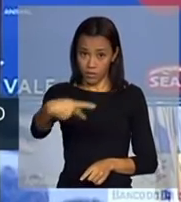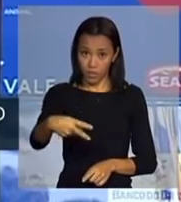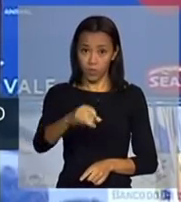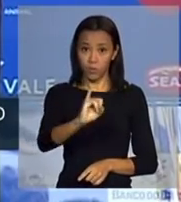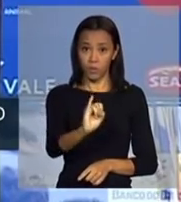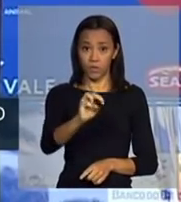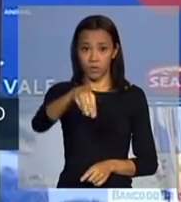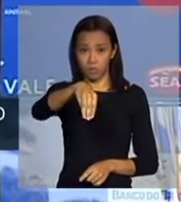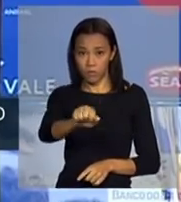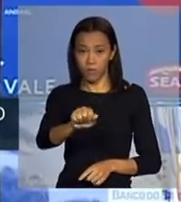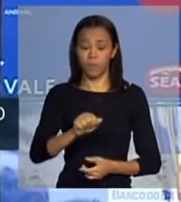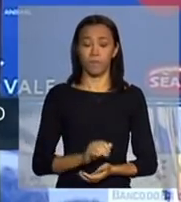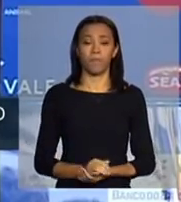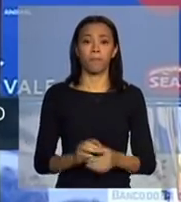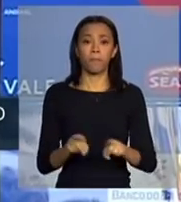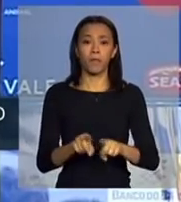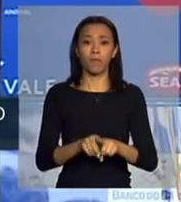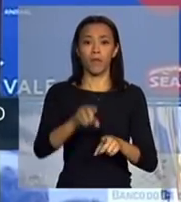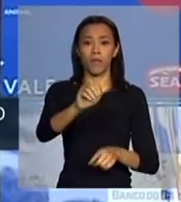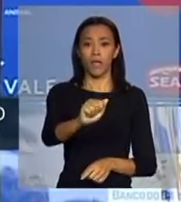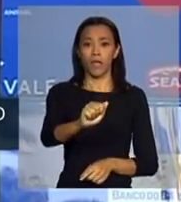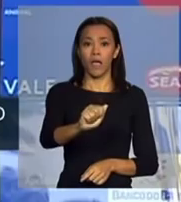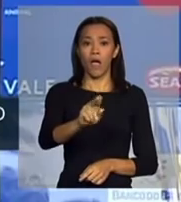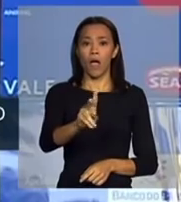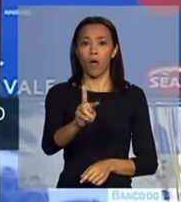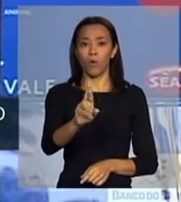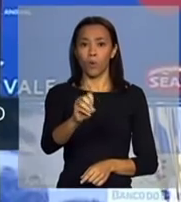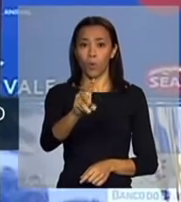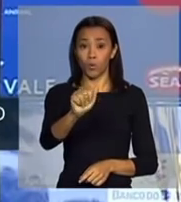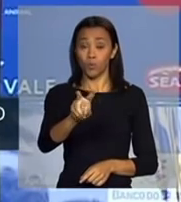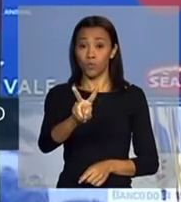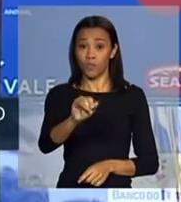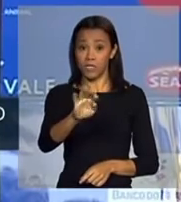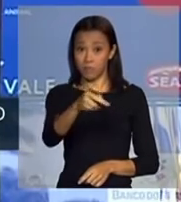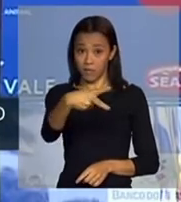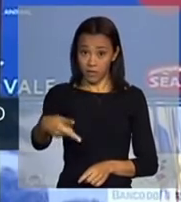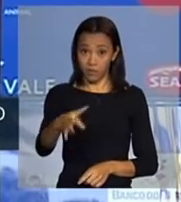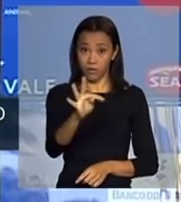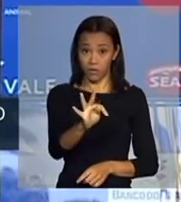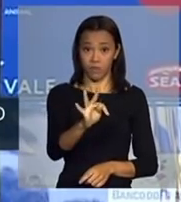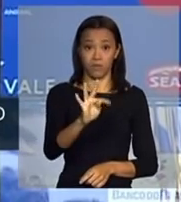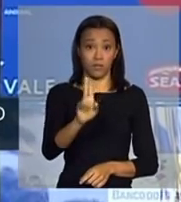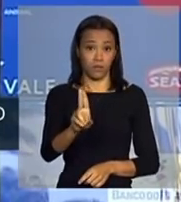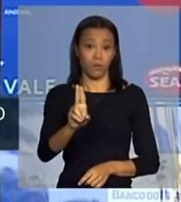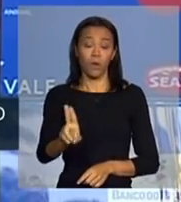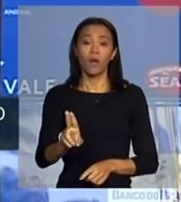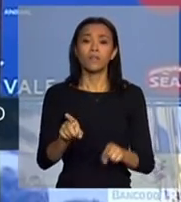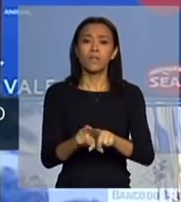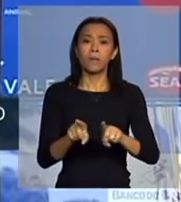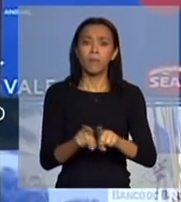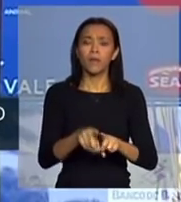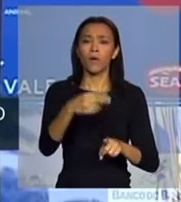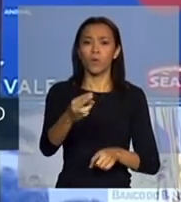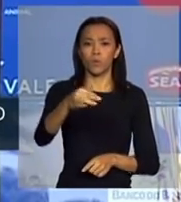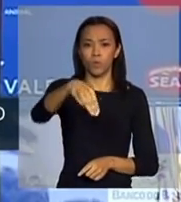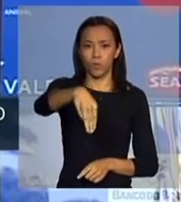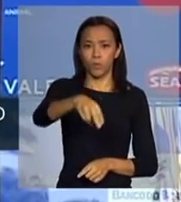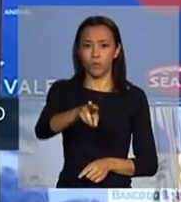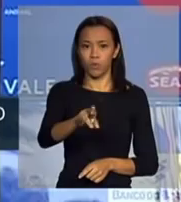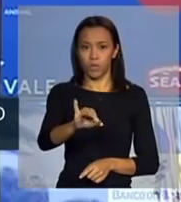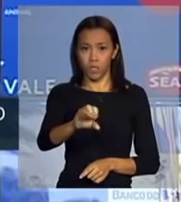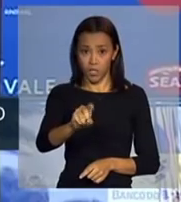IMA, senhor Haroldo Cedraz, vice-presidente do Tribunal de Contas da União, senhor Murilo Ferreira, presidente da